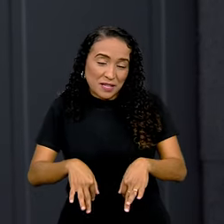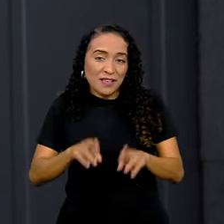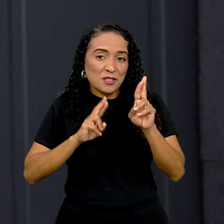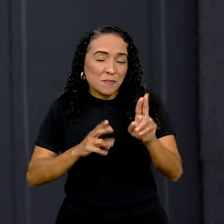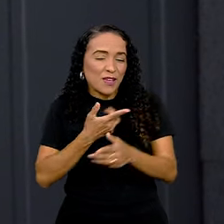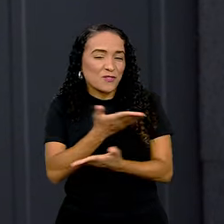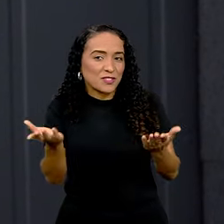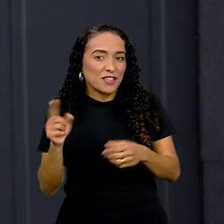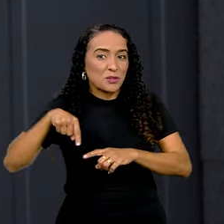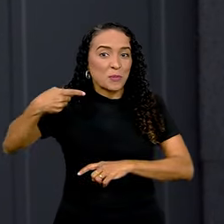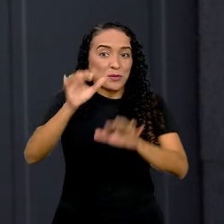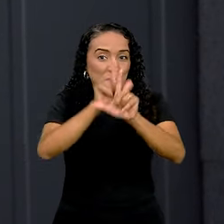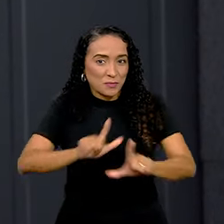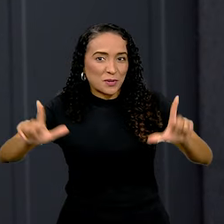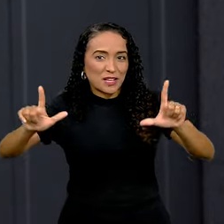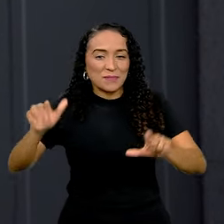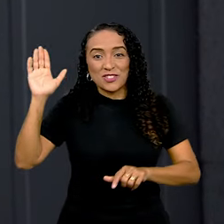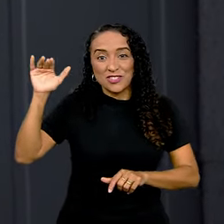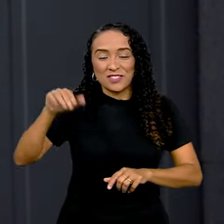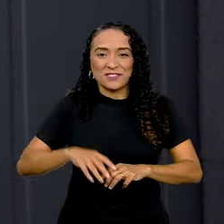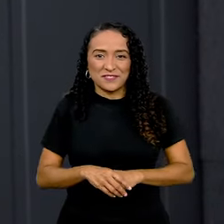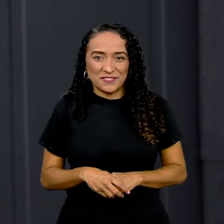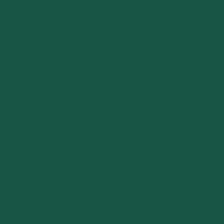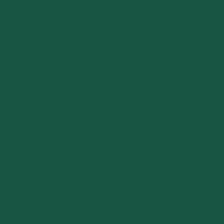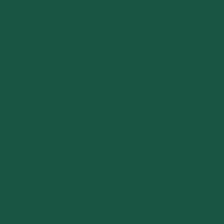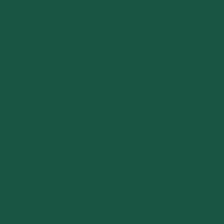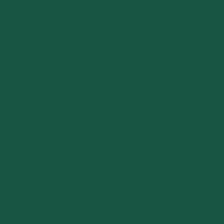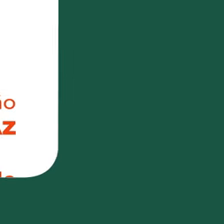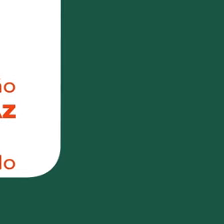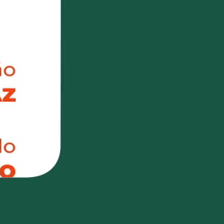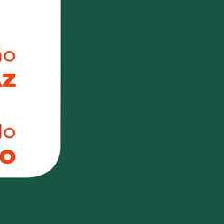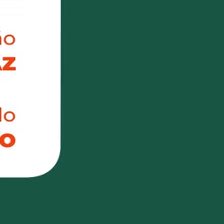fica por aqui eu espero vocês no próximo programa até